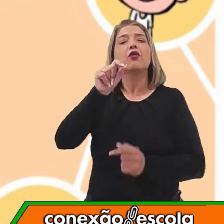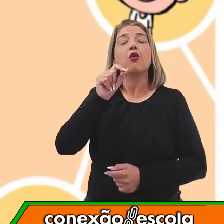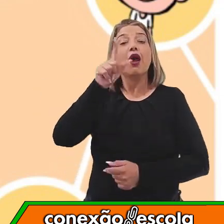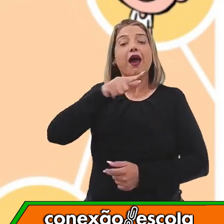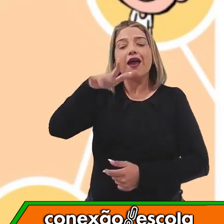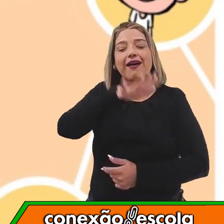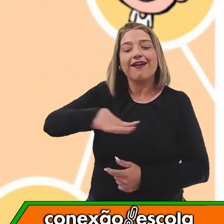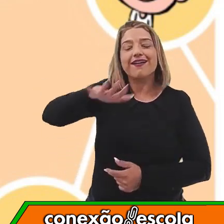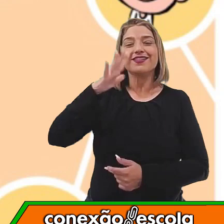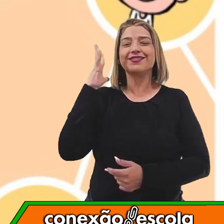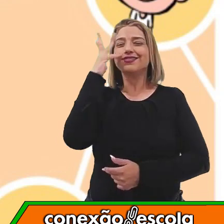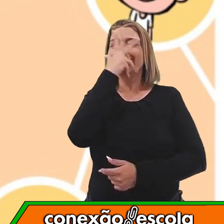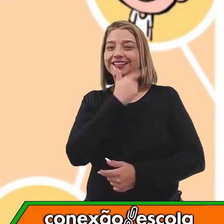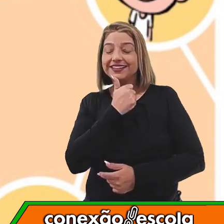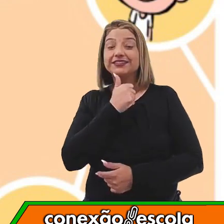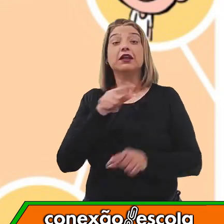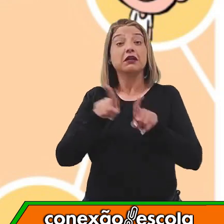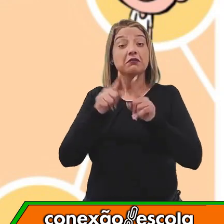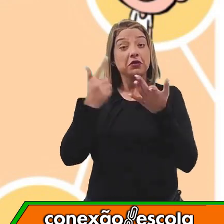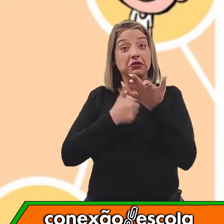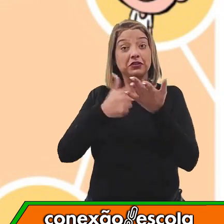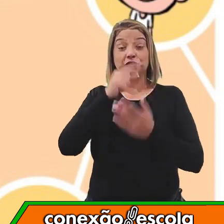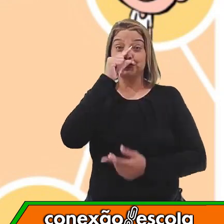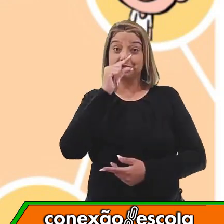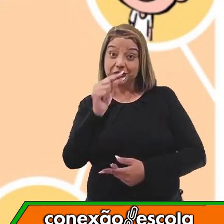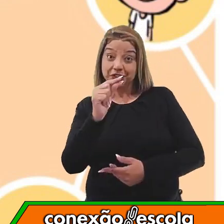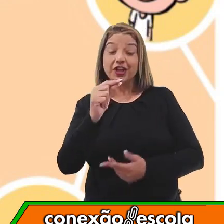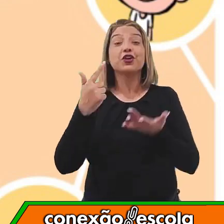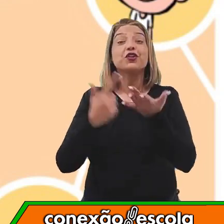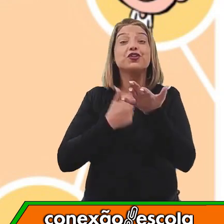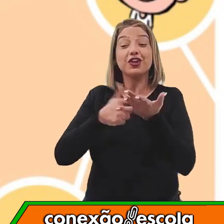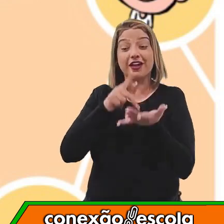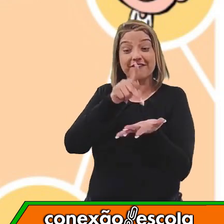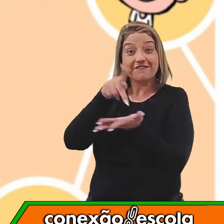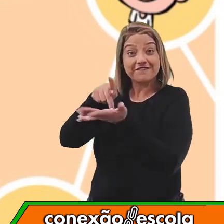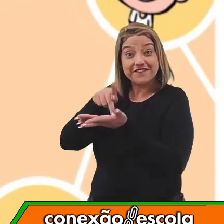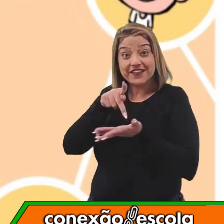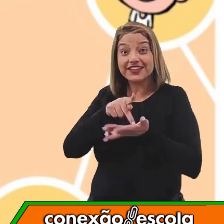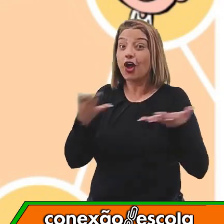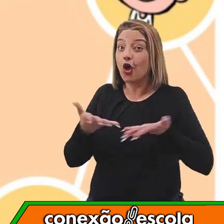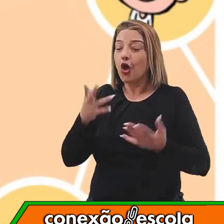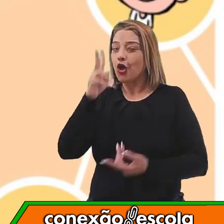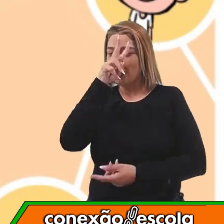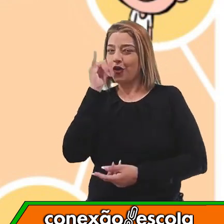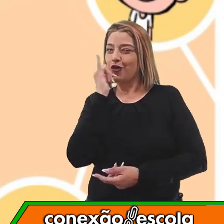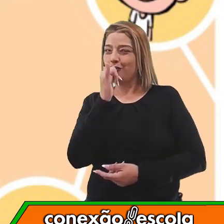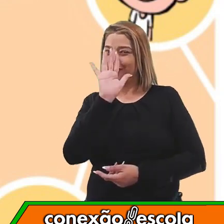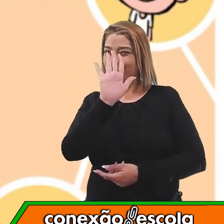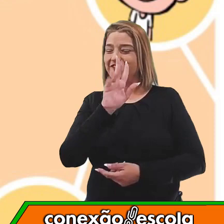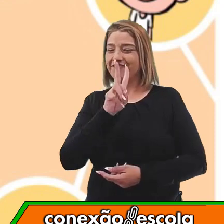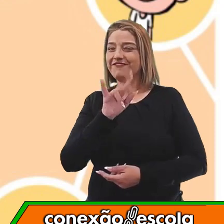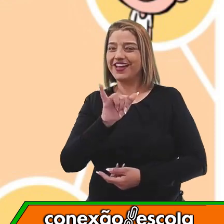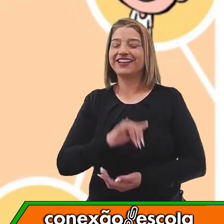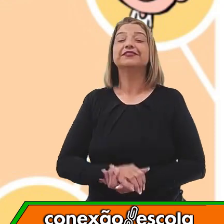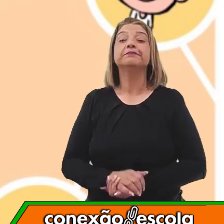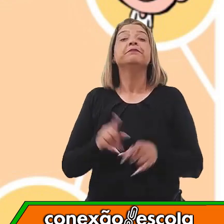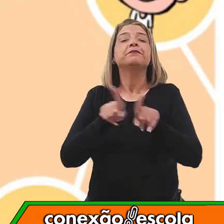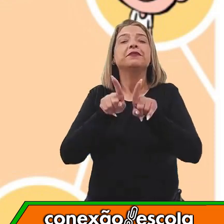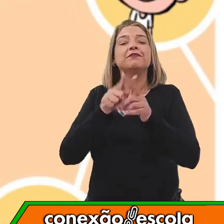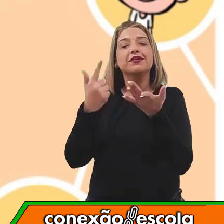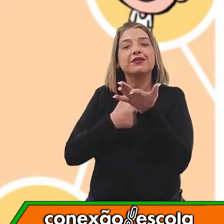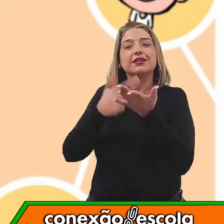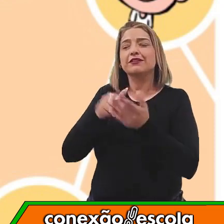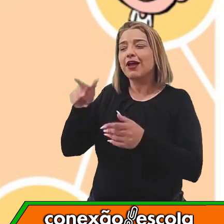Belo Lugar, o Pinóquio, o livro das Pequenas Verdades, que nós vamos ouvir a história agora mesmo. Tem o livro Aqui Bem